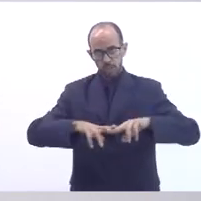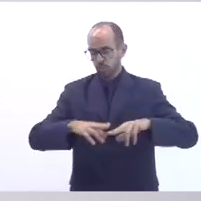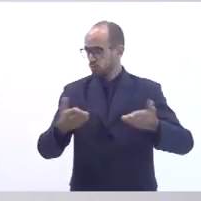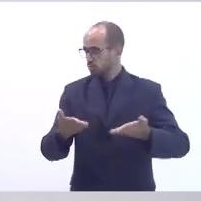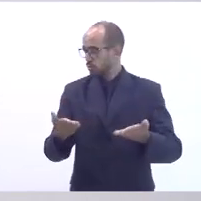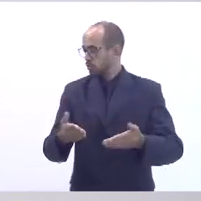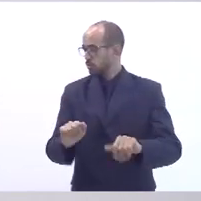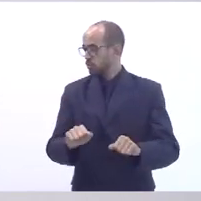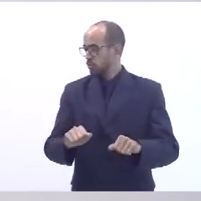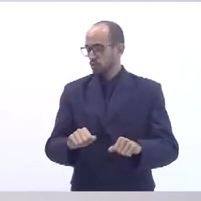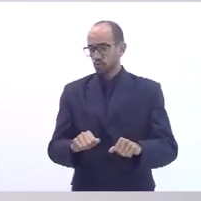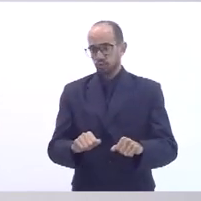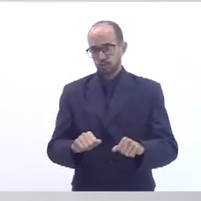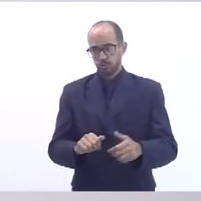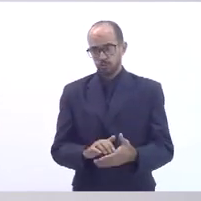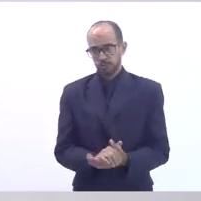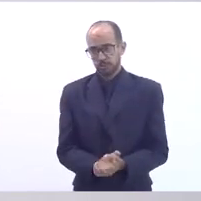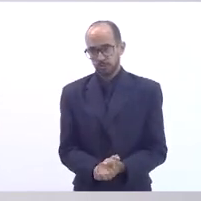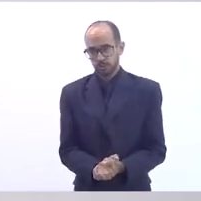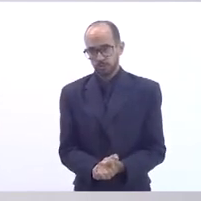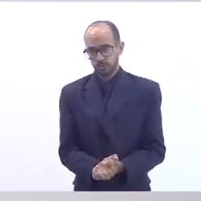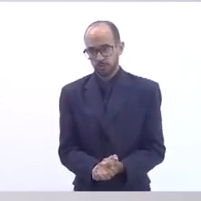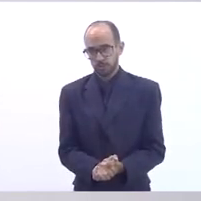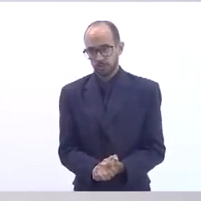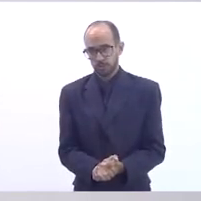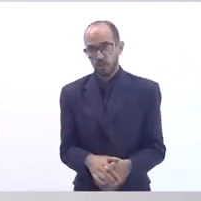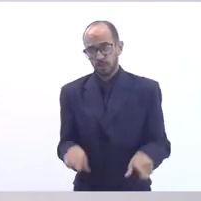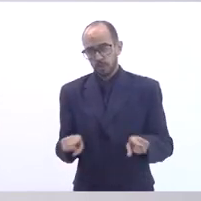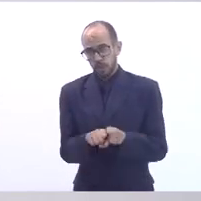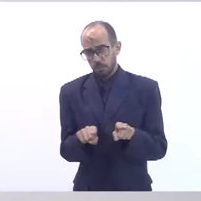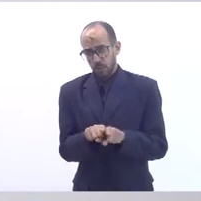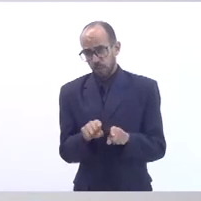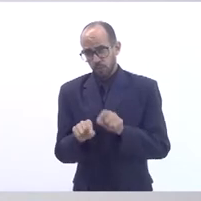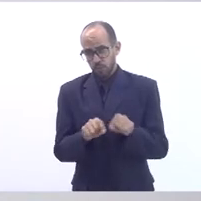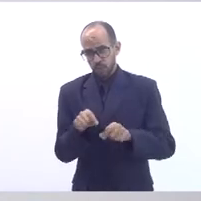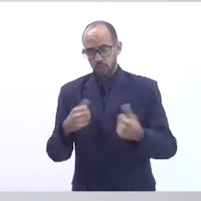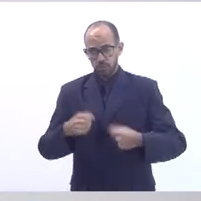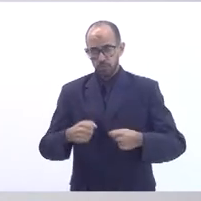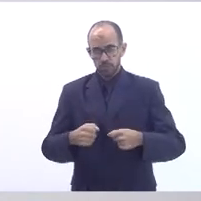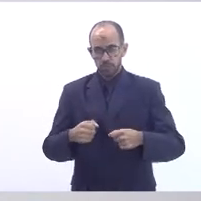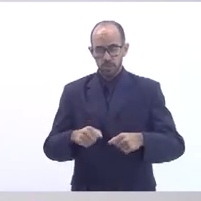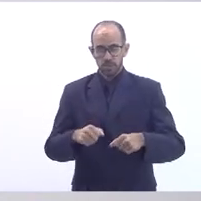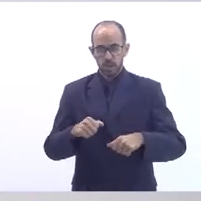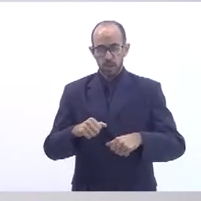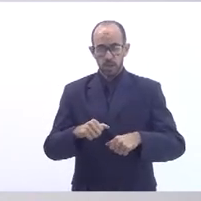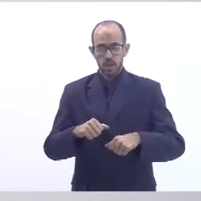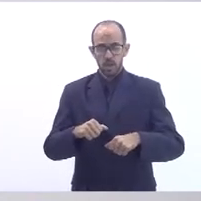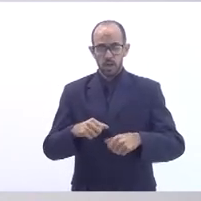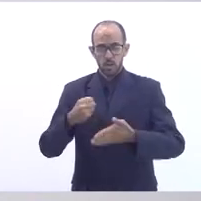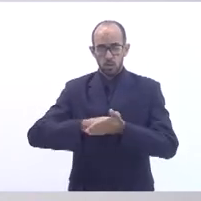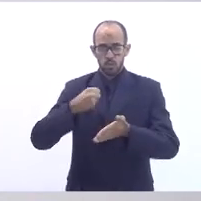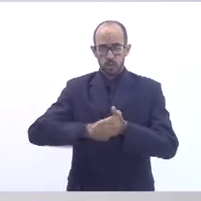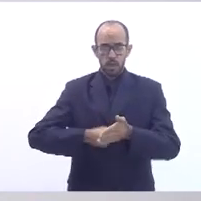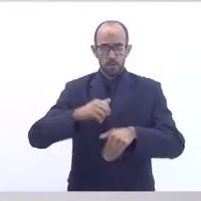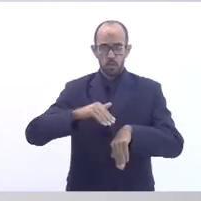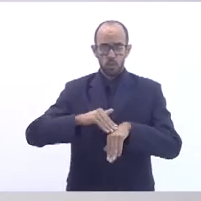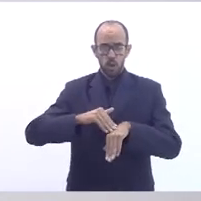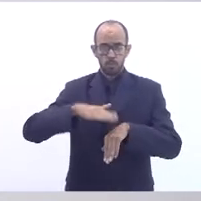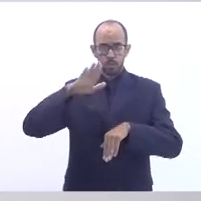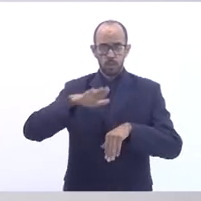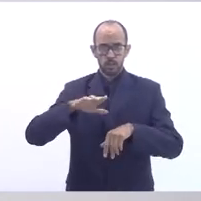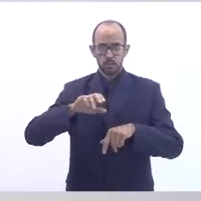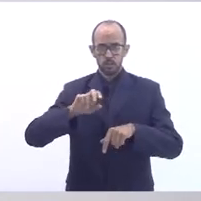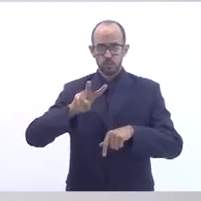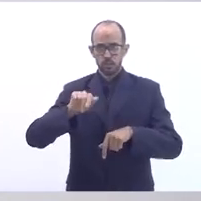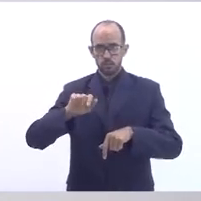nos presídios além disso a gente tem que aumentar a gente tem que lutar pelo aumento de vagas de